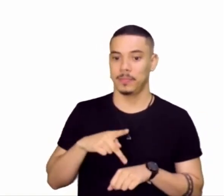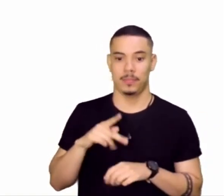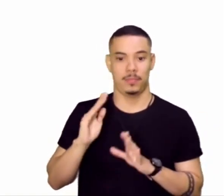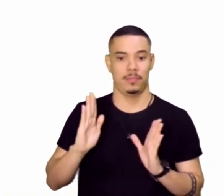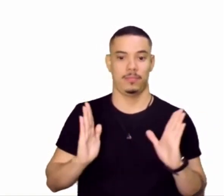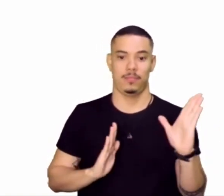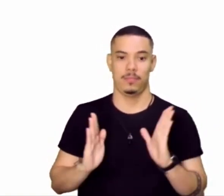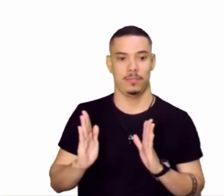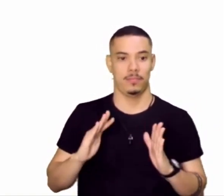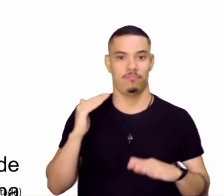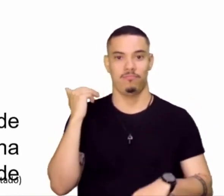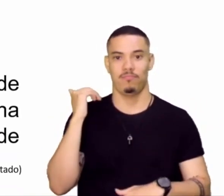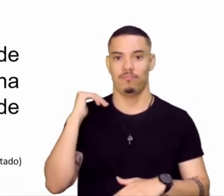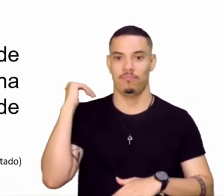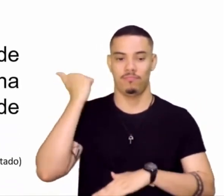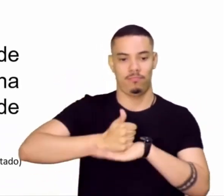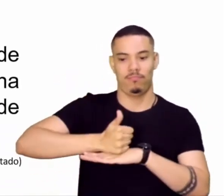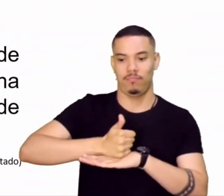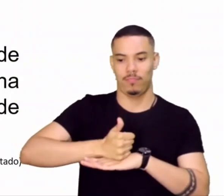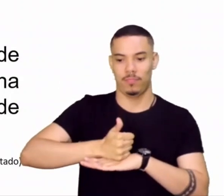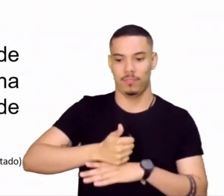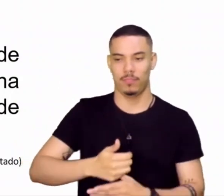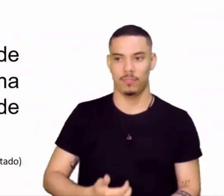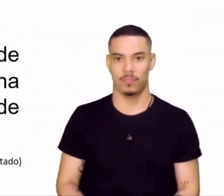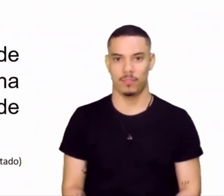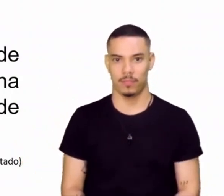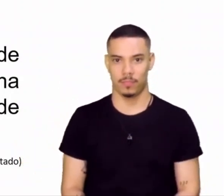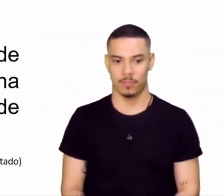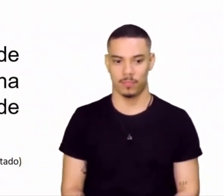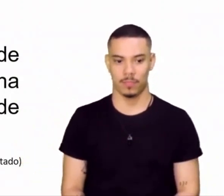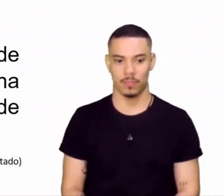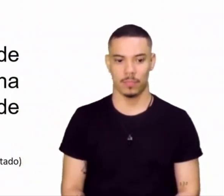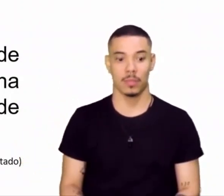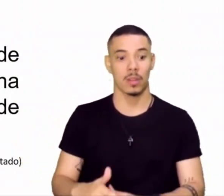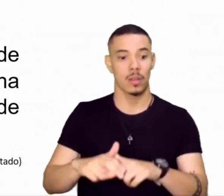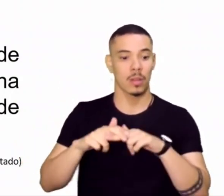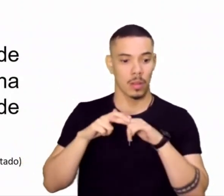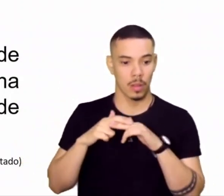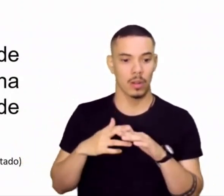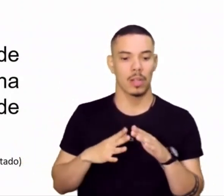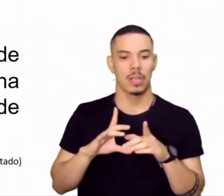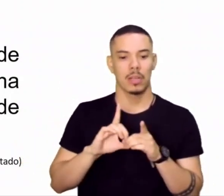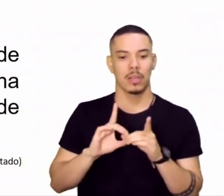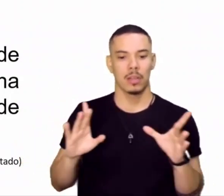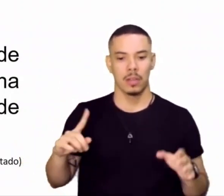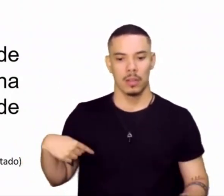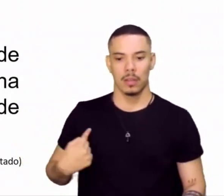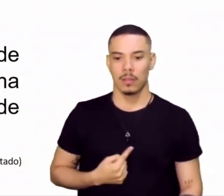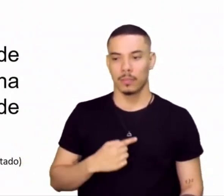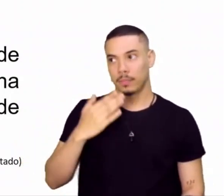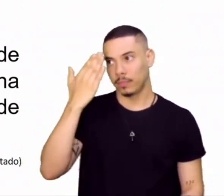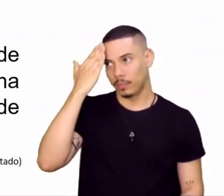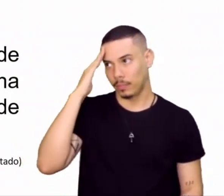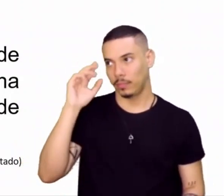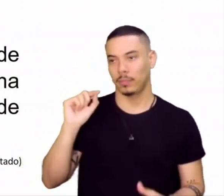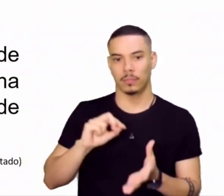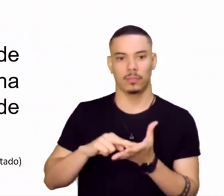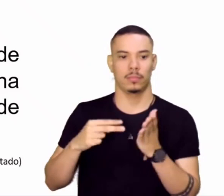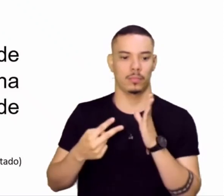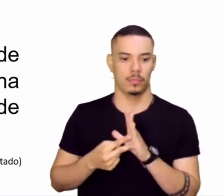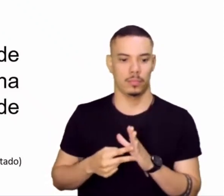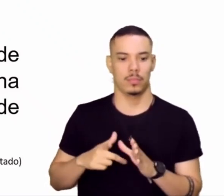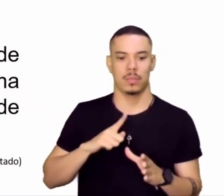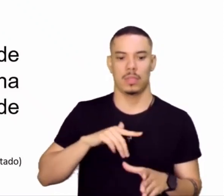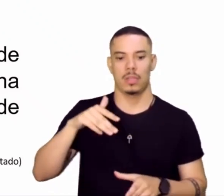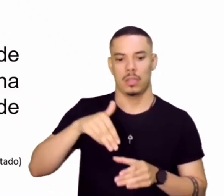fase de autoritarismo. Por democracia se entende a existência de eleições,